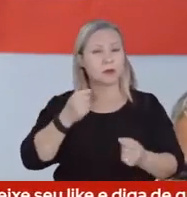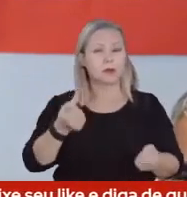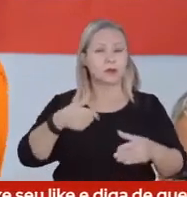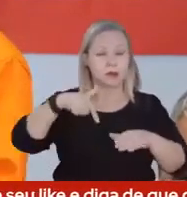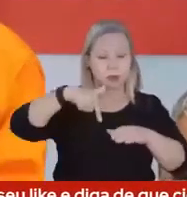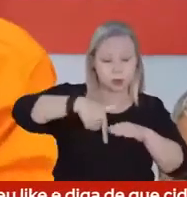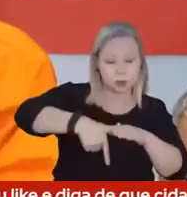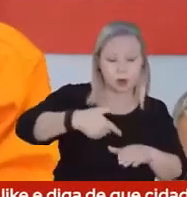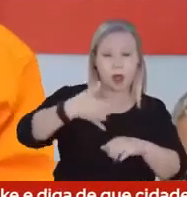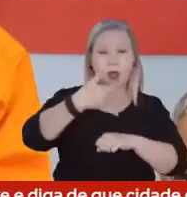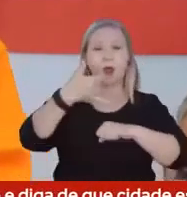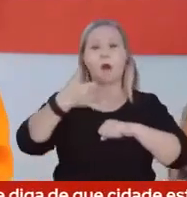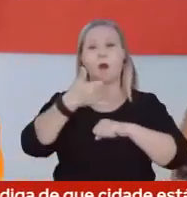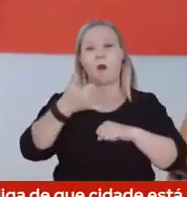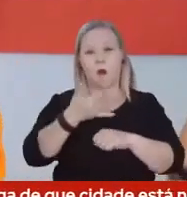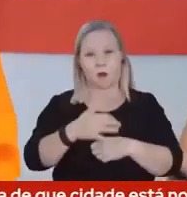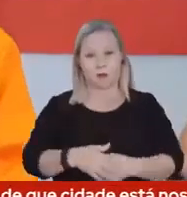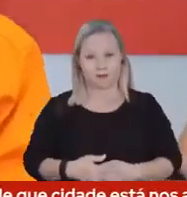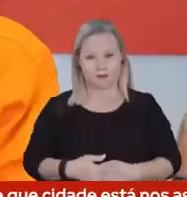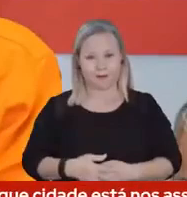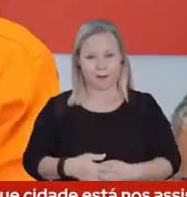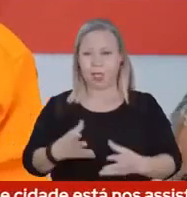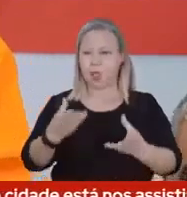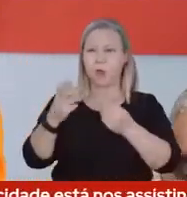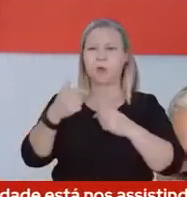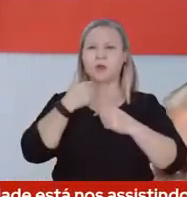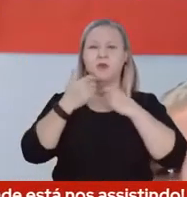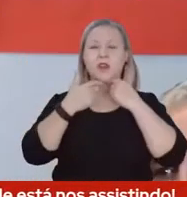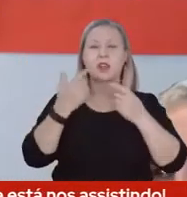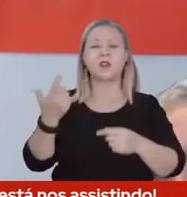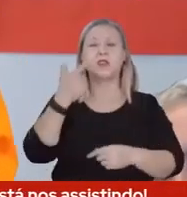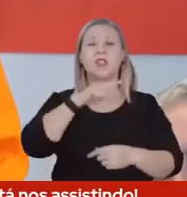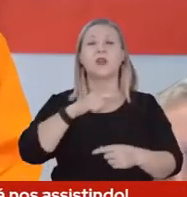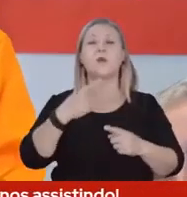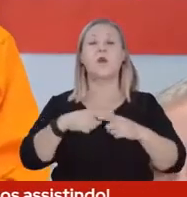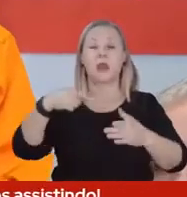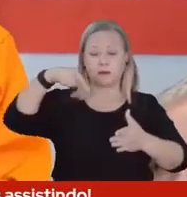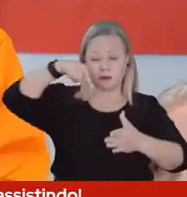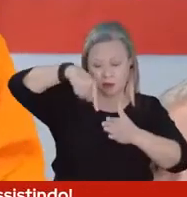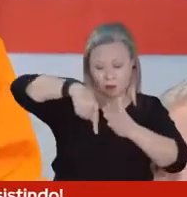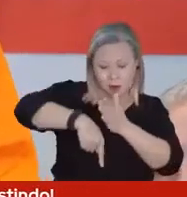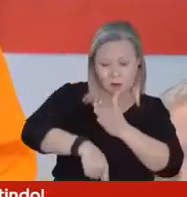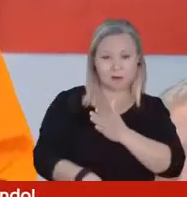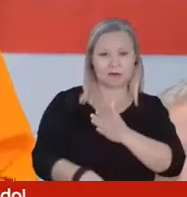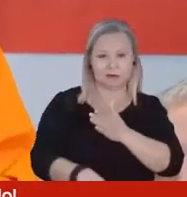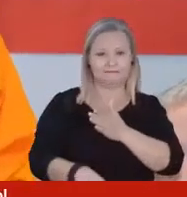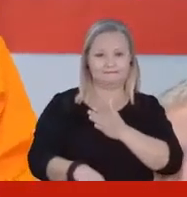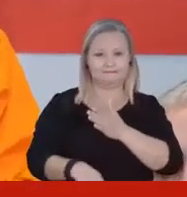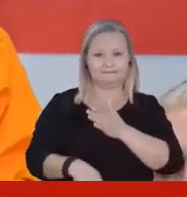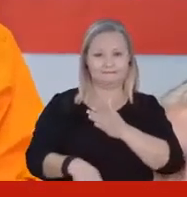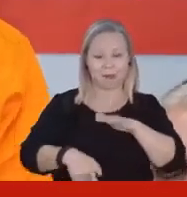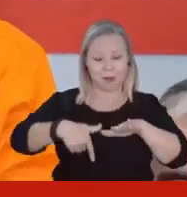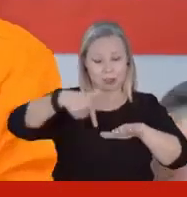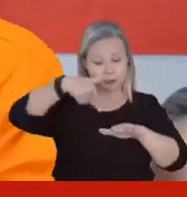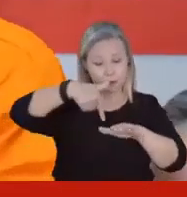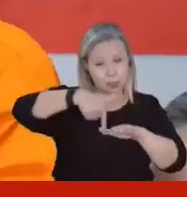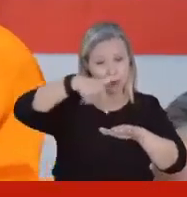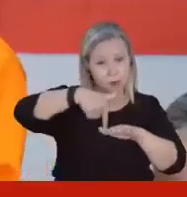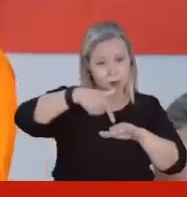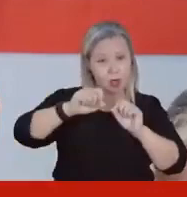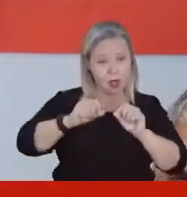muitos duvidavam que nós conseguíssemos explorar o pré-sal, mas a capacidade do povo brasileiro,